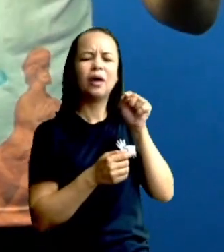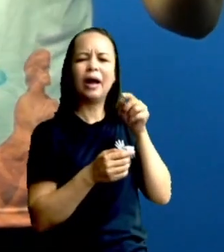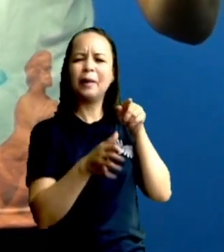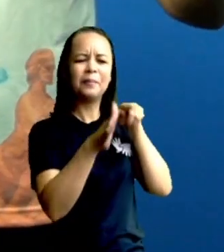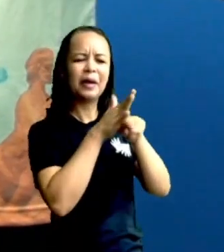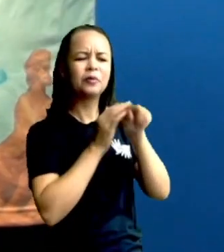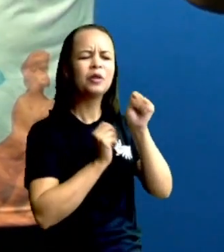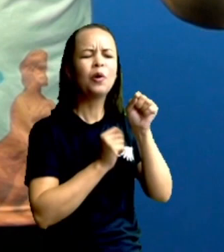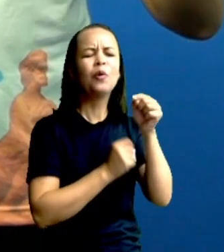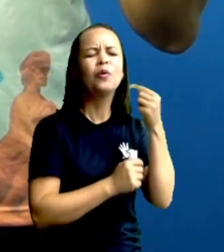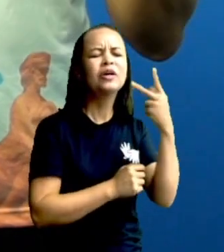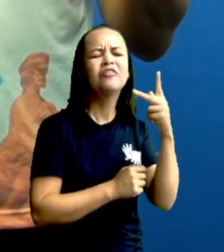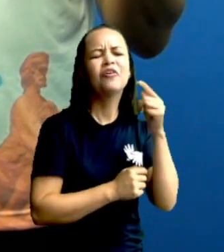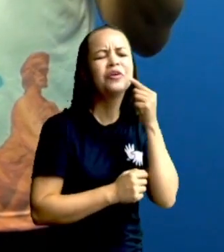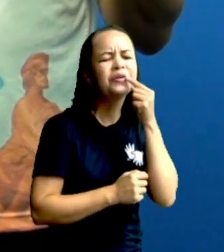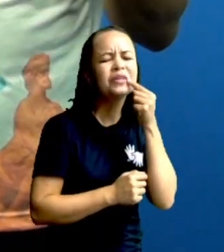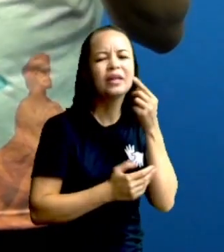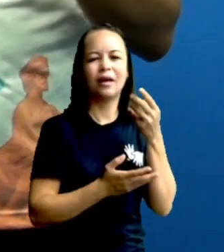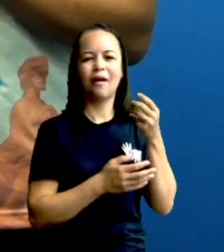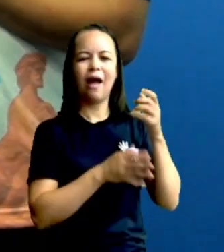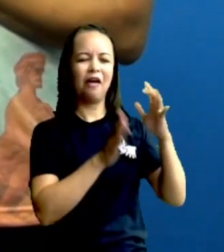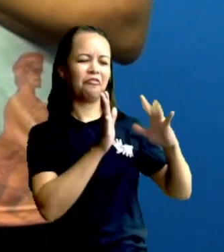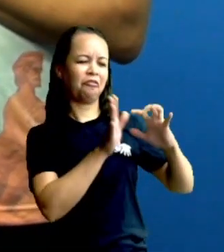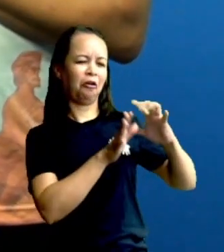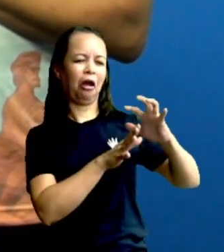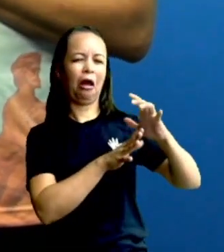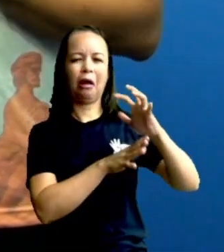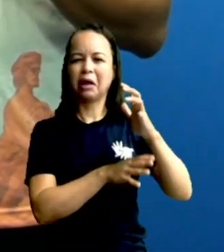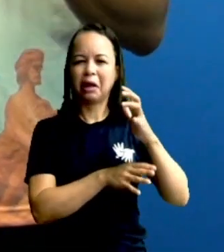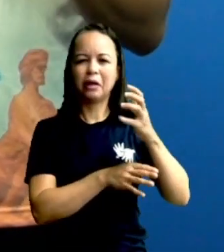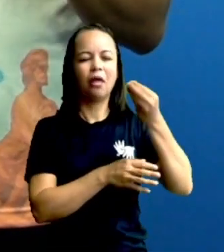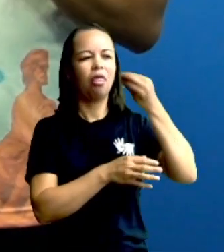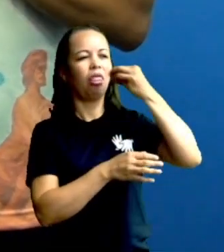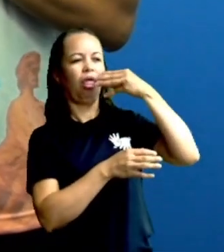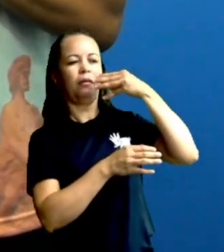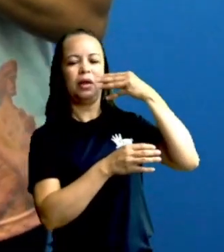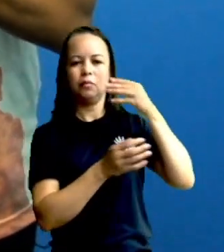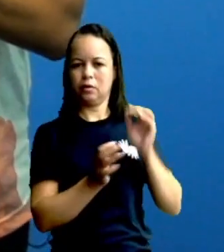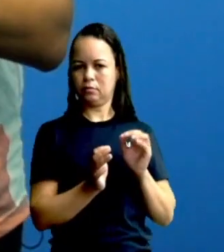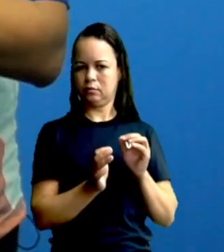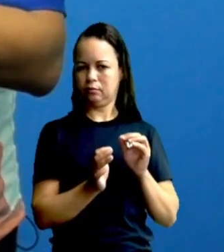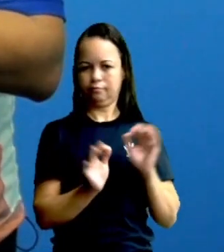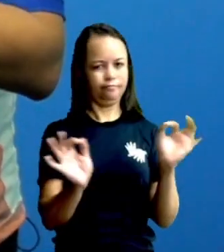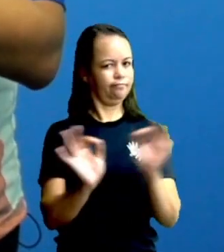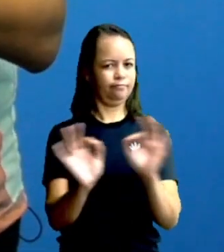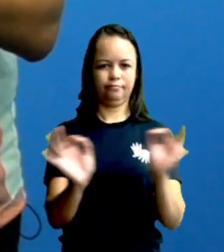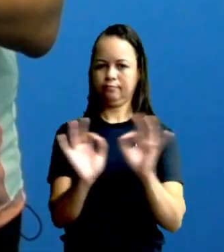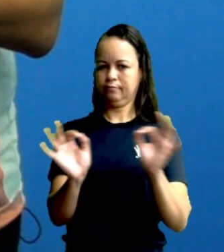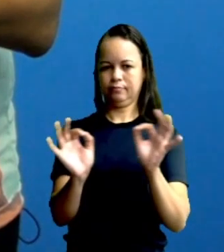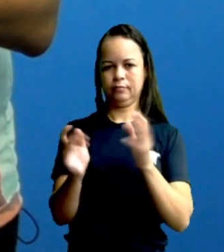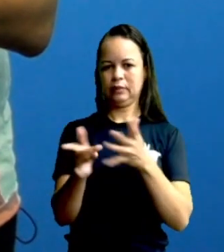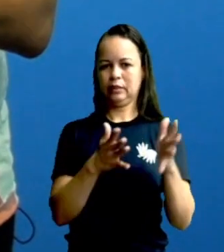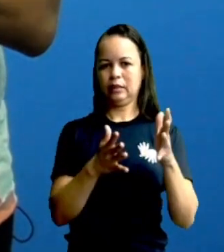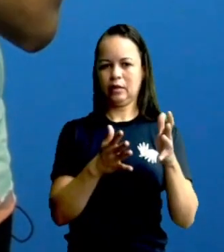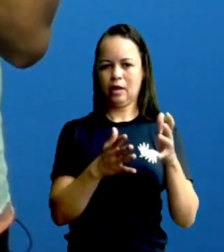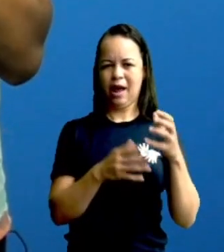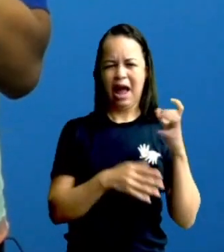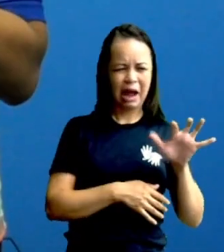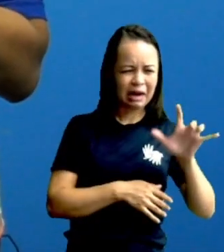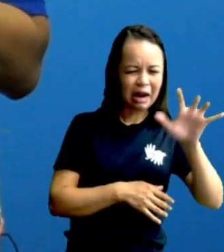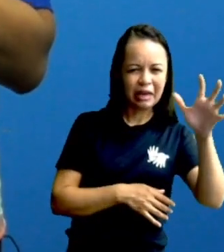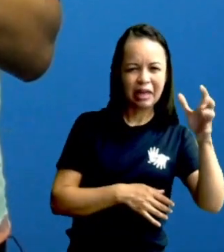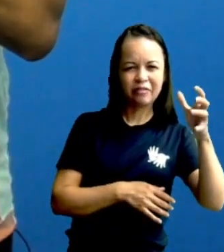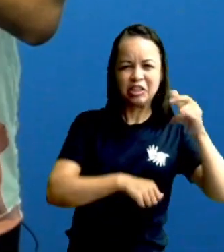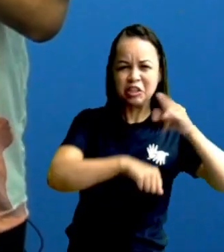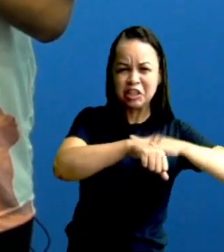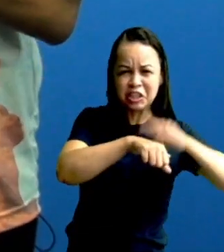na tua boca?" A pessoa diz assim: "Não, não, foi a aranha que mijou a minha boca." Gente, a aranha não vai usar a sua boca de privada, tá? Isso